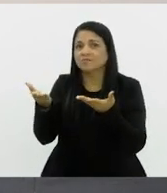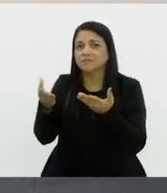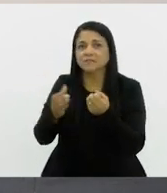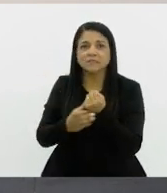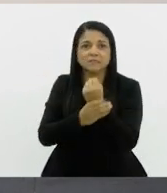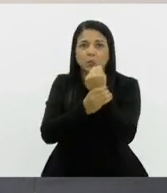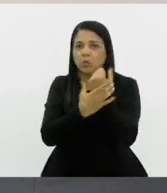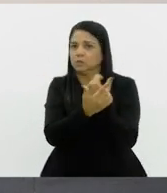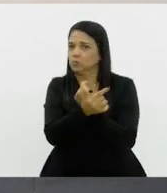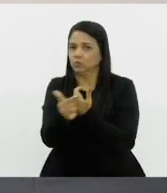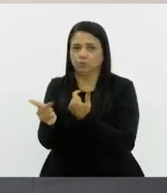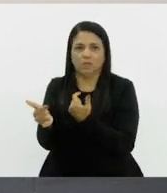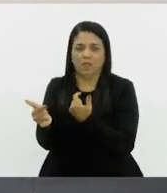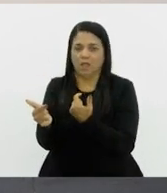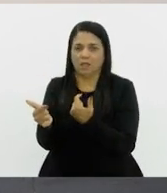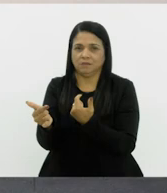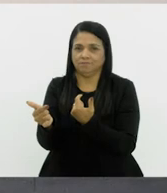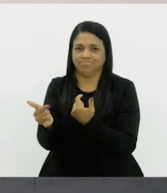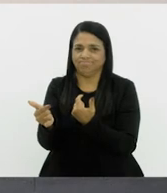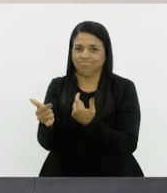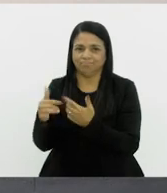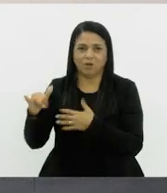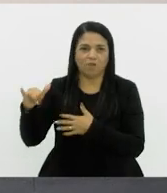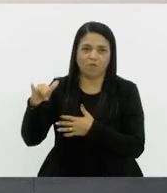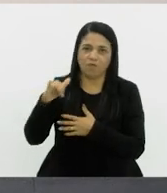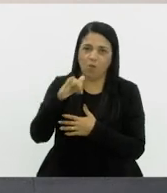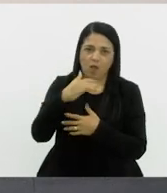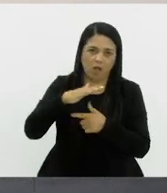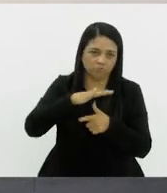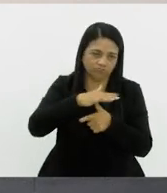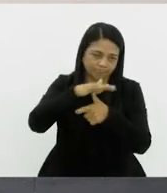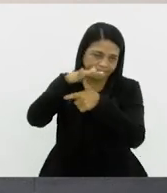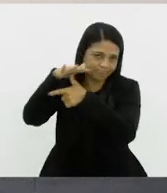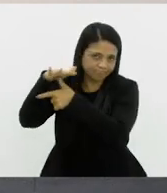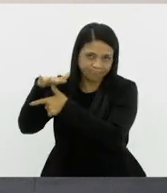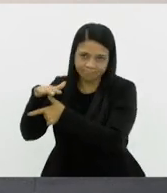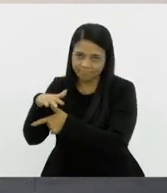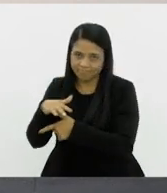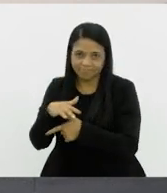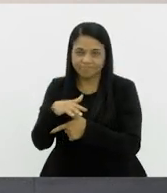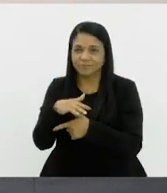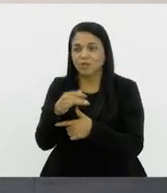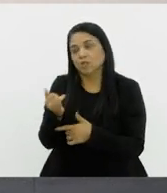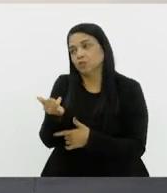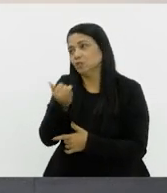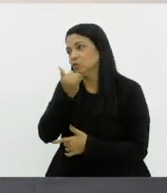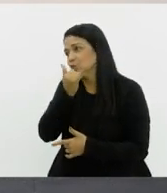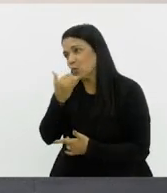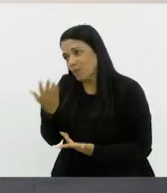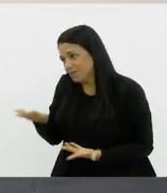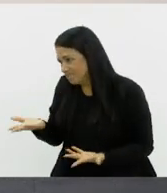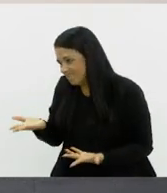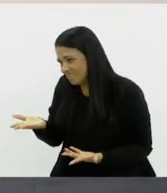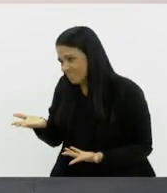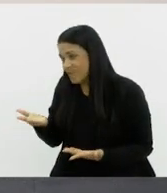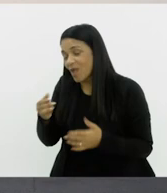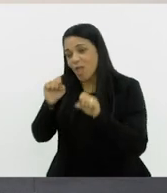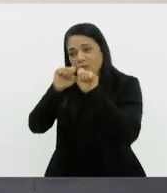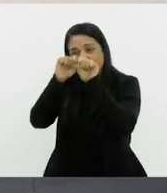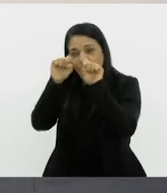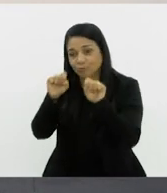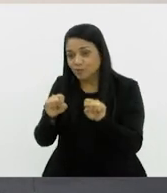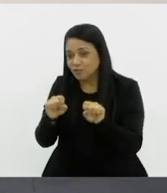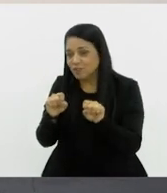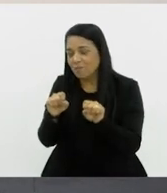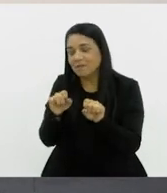segurança necessária para a pessoa voar, tá bom? Então, assim, desculpa, deputado, mas assim, é um sistema que é de